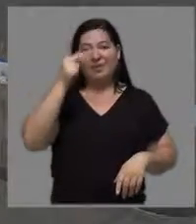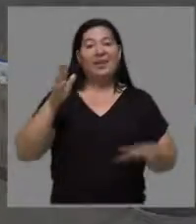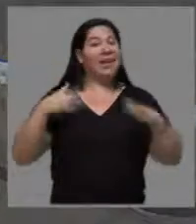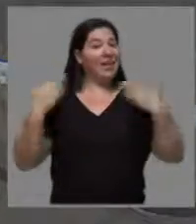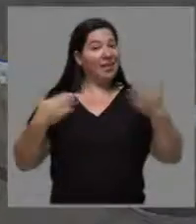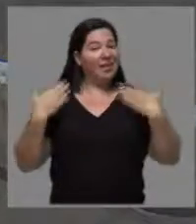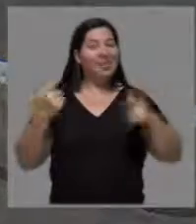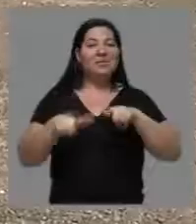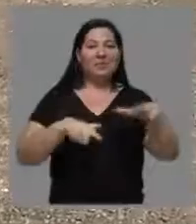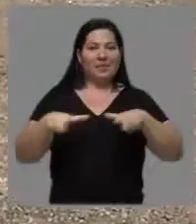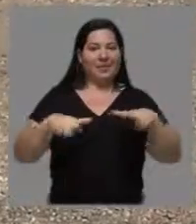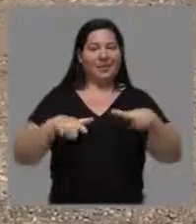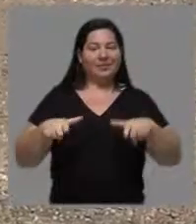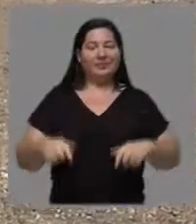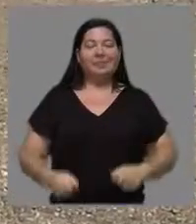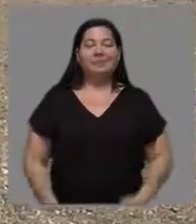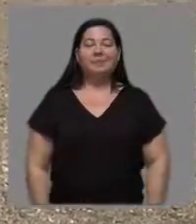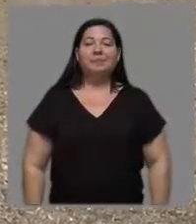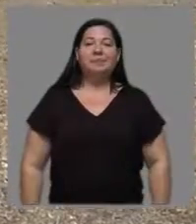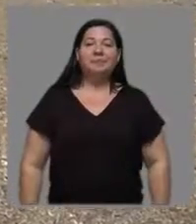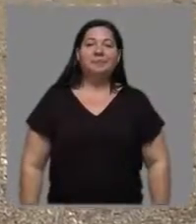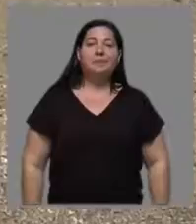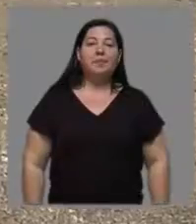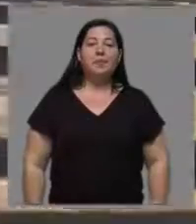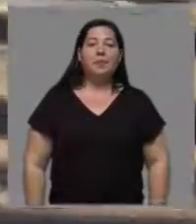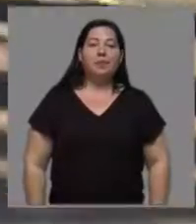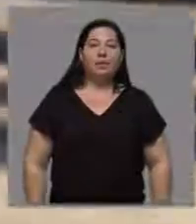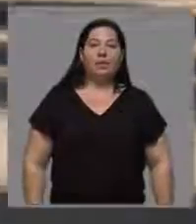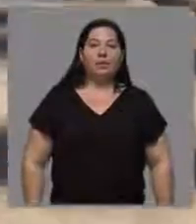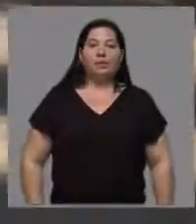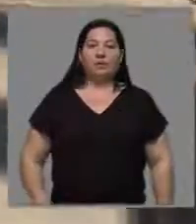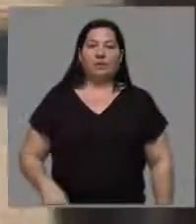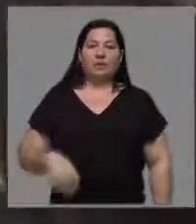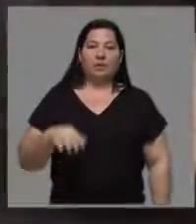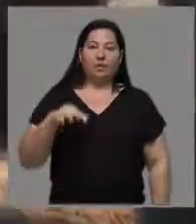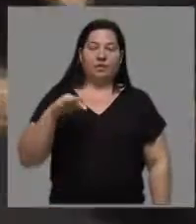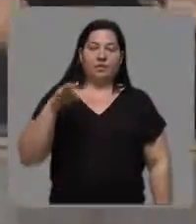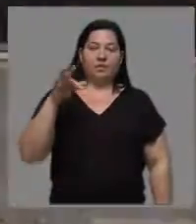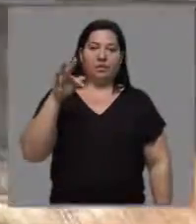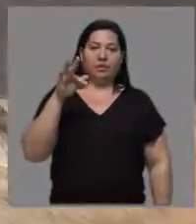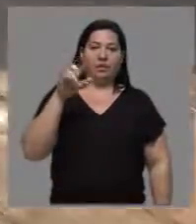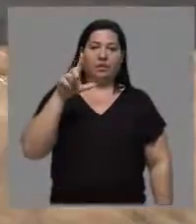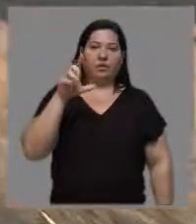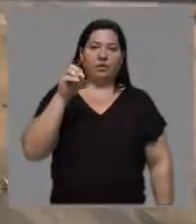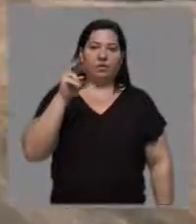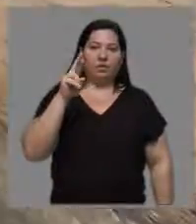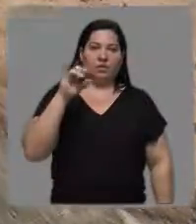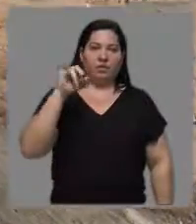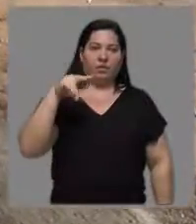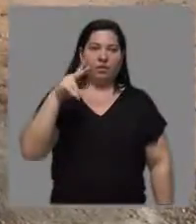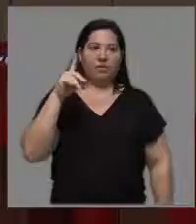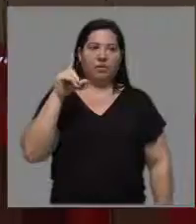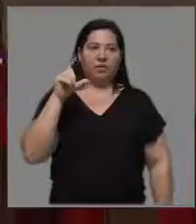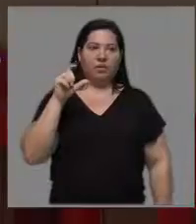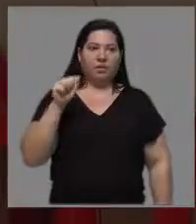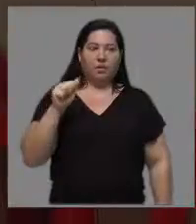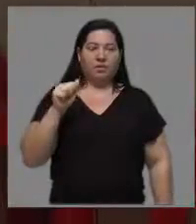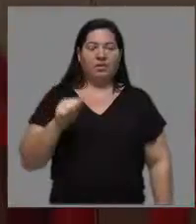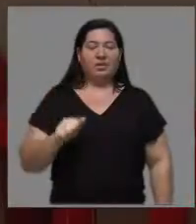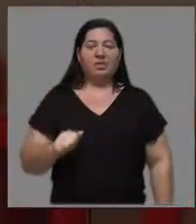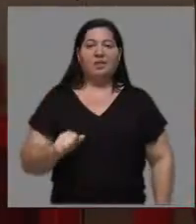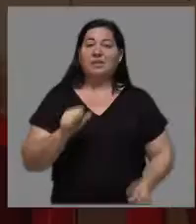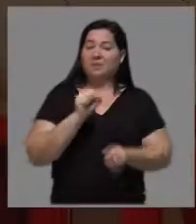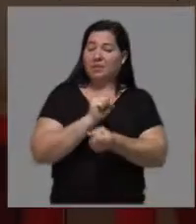com o trabalho dele. Dona Florinda é moradora do Jardim Europa há muitos anos e aguardava pelo tapa-buracos. Moro no